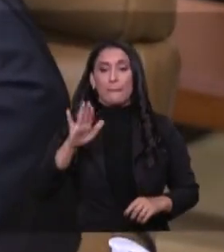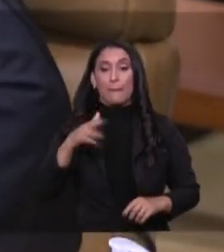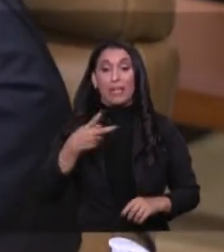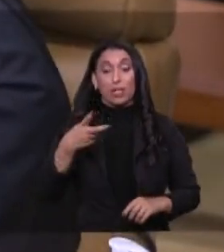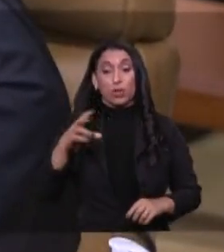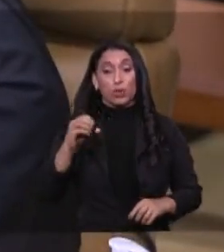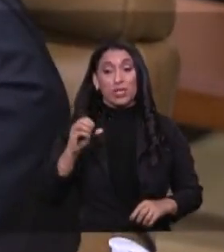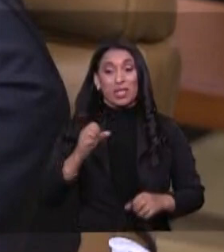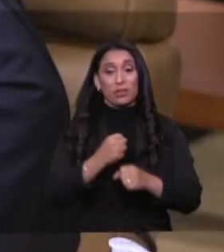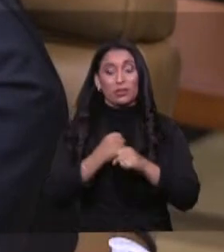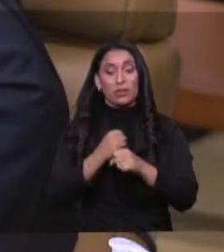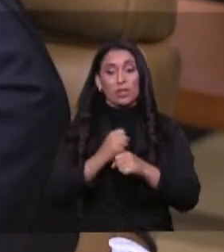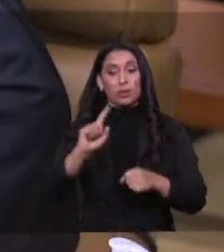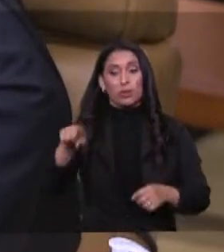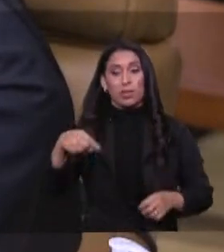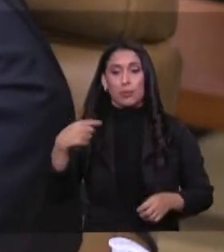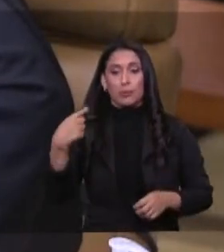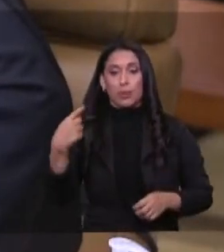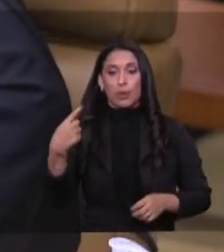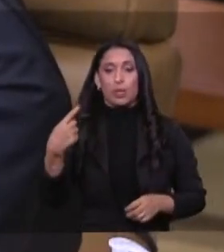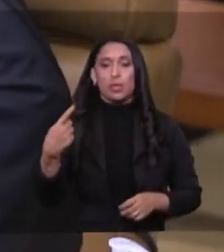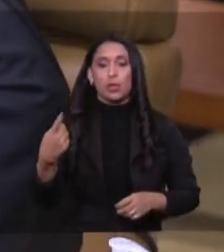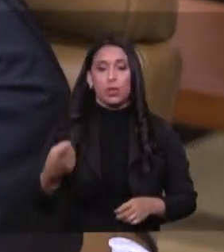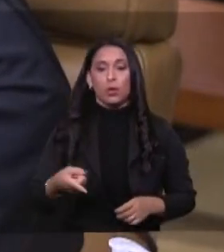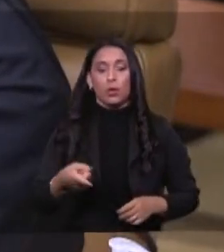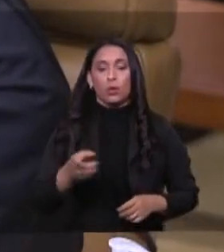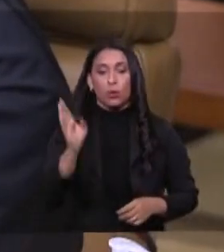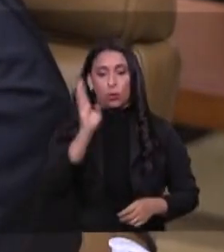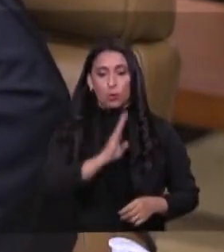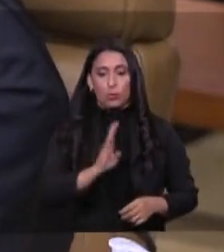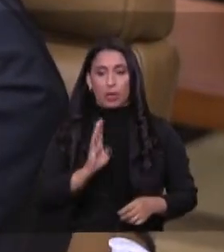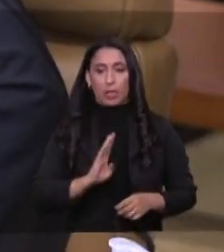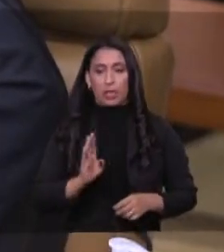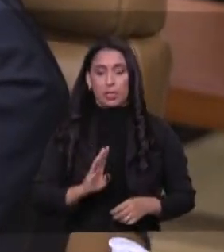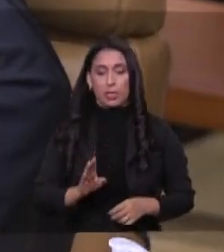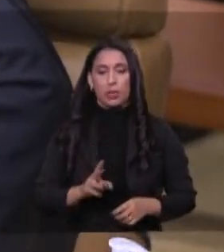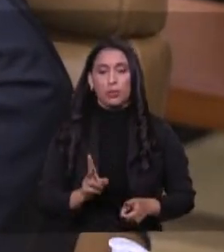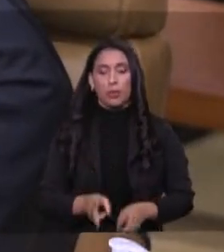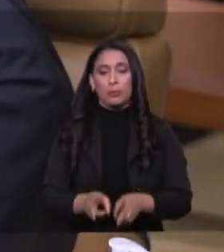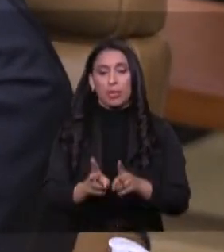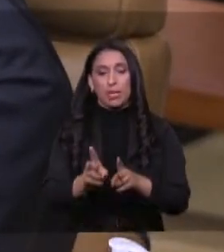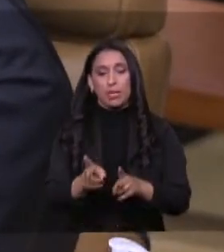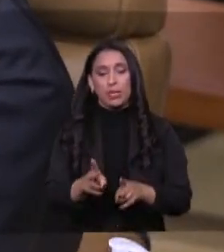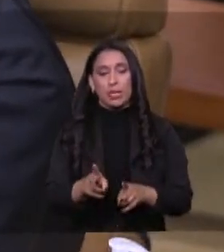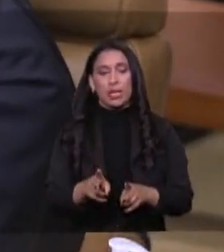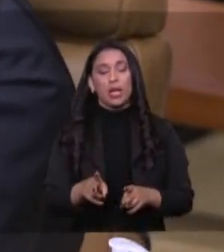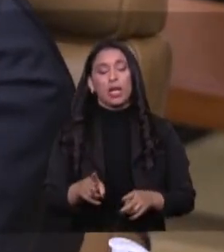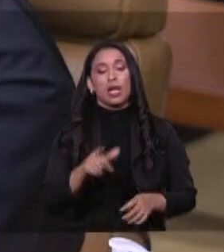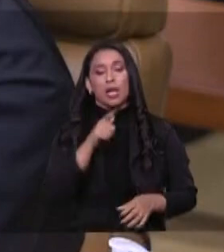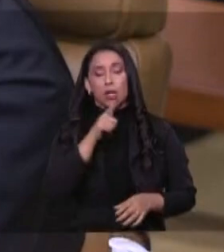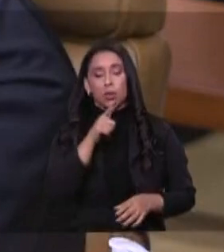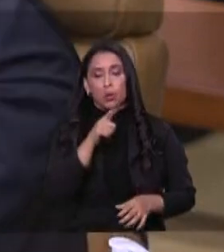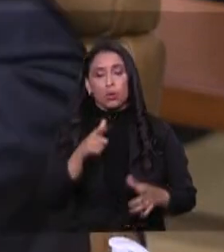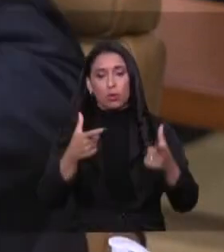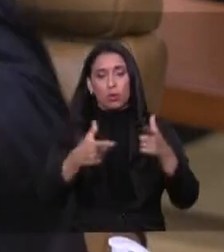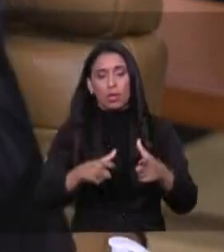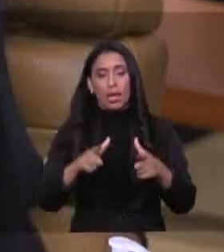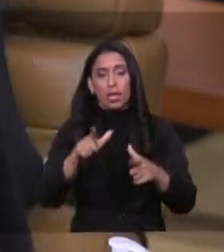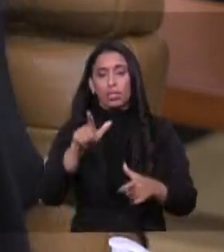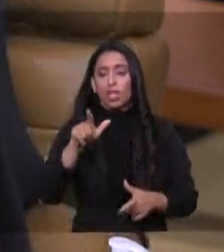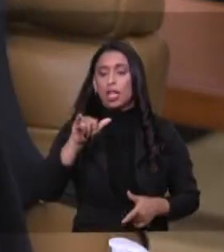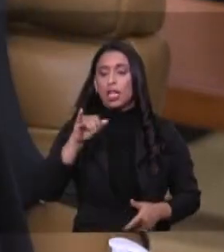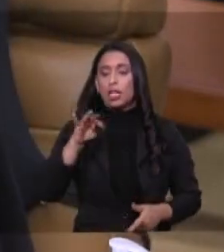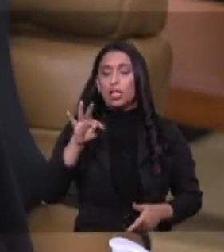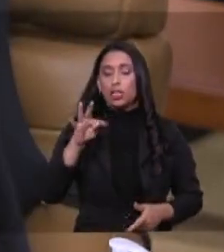200 anos depois, o Brasil ainda permanecia essencialmente um país litorâneo, com